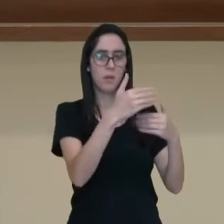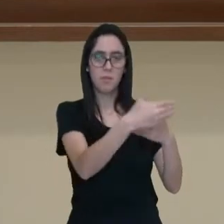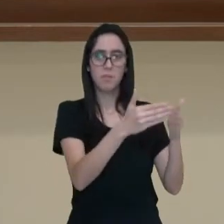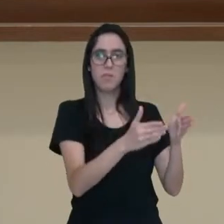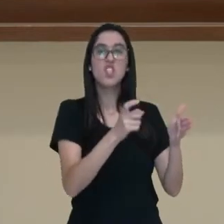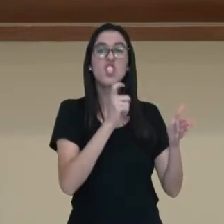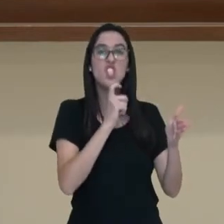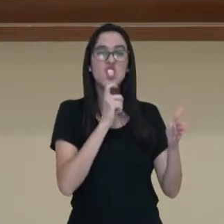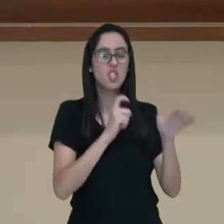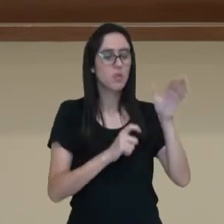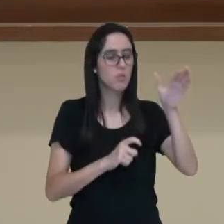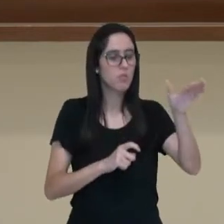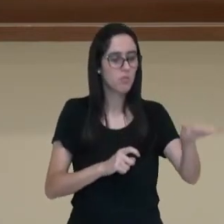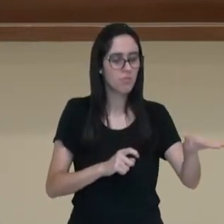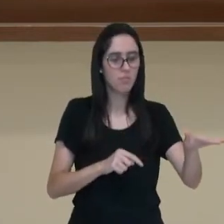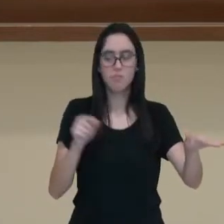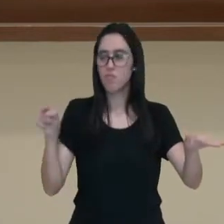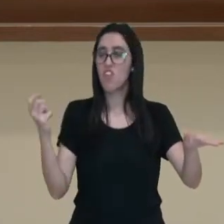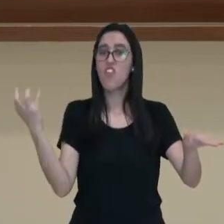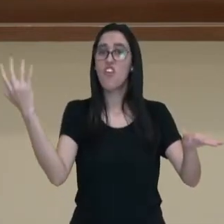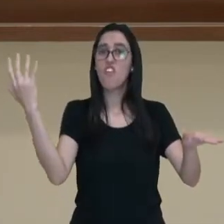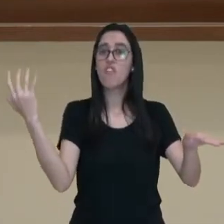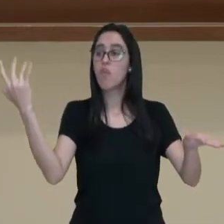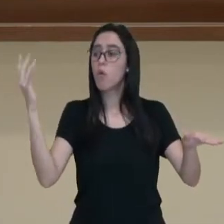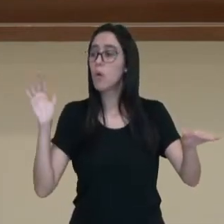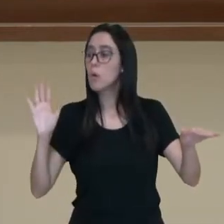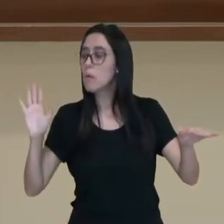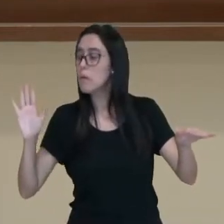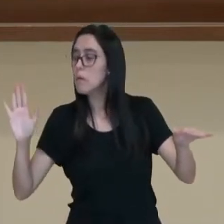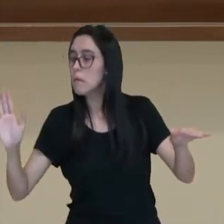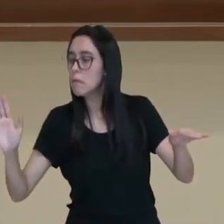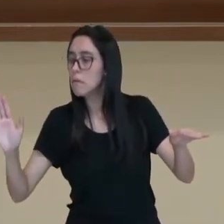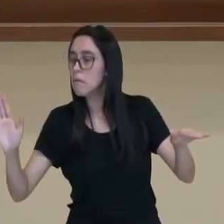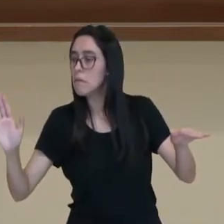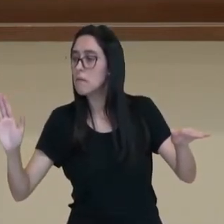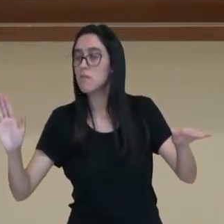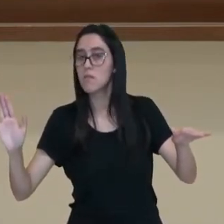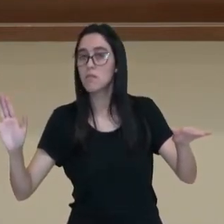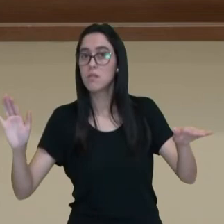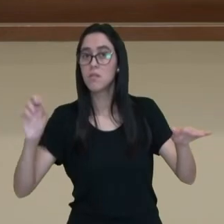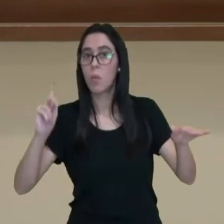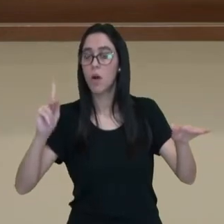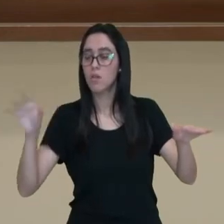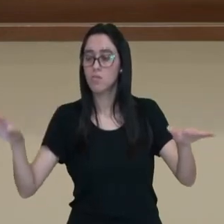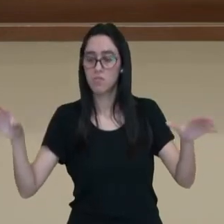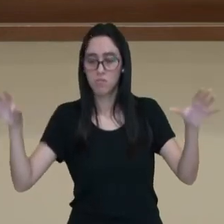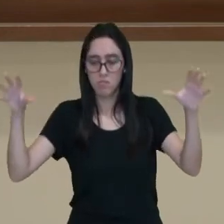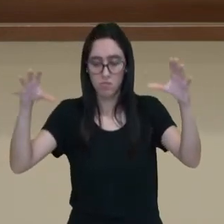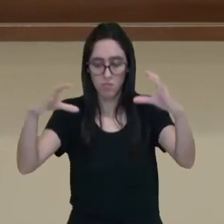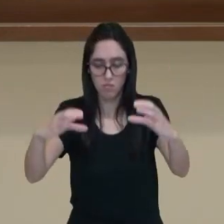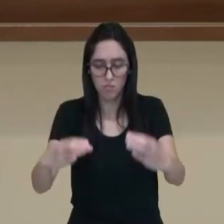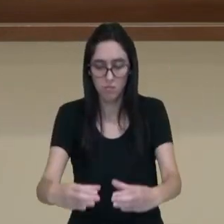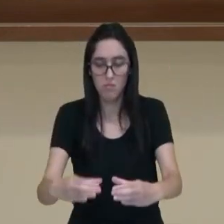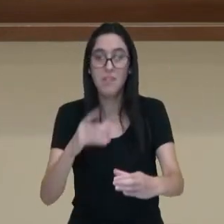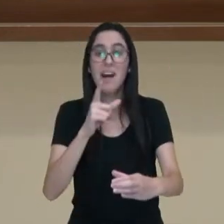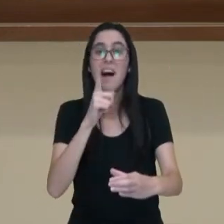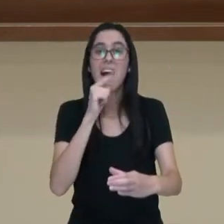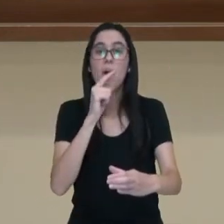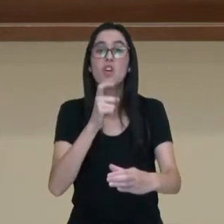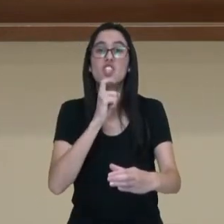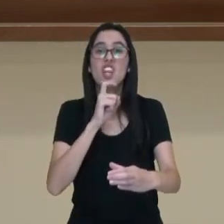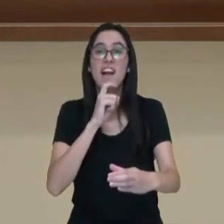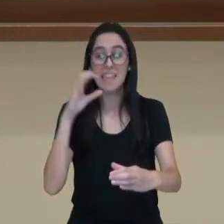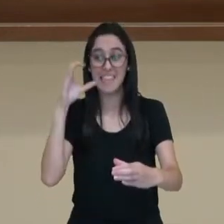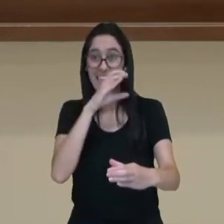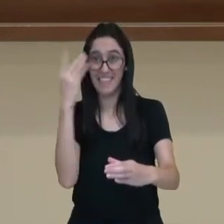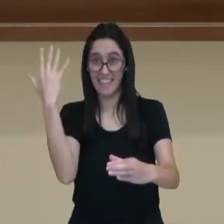minha mão próximo de um fogo e tiver um balde de água na minha frente, se eu colocar as minhas duas mãos, a mão que estava no gelo vai